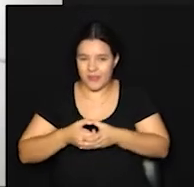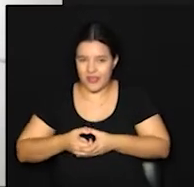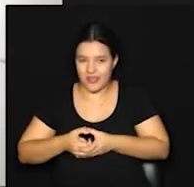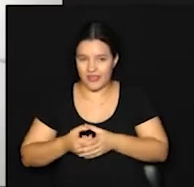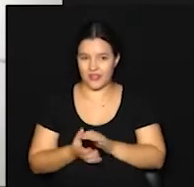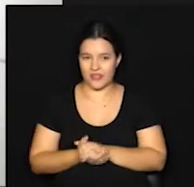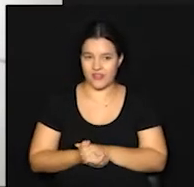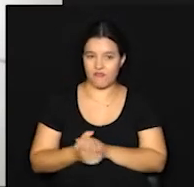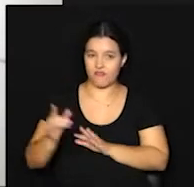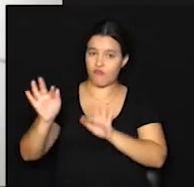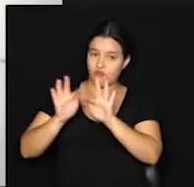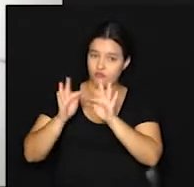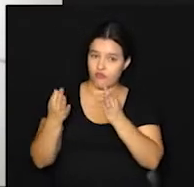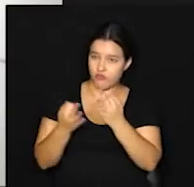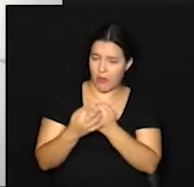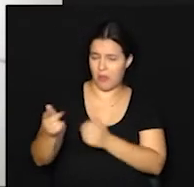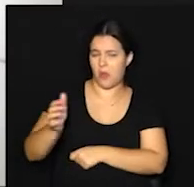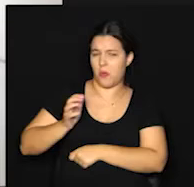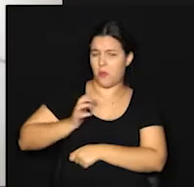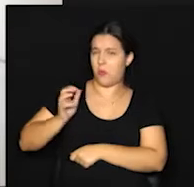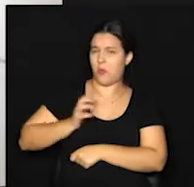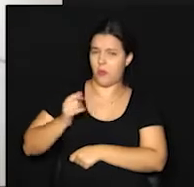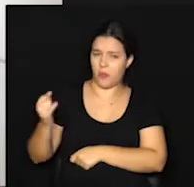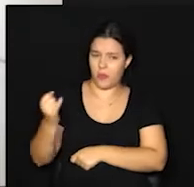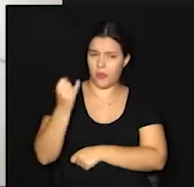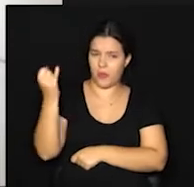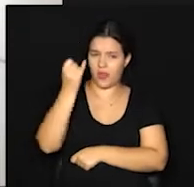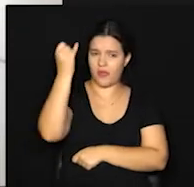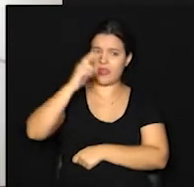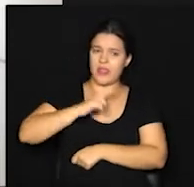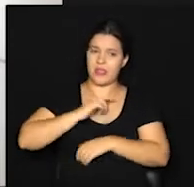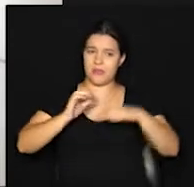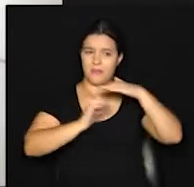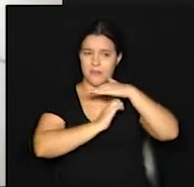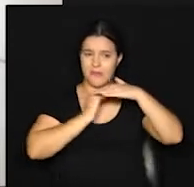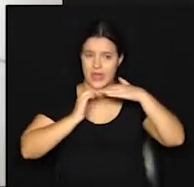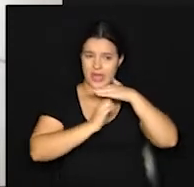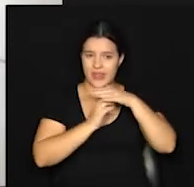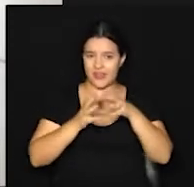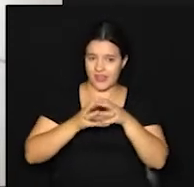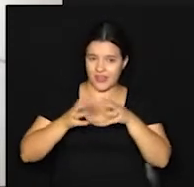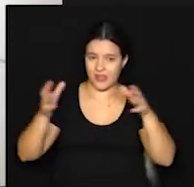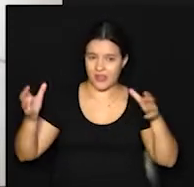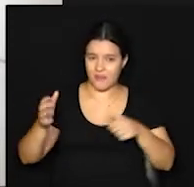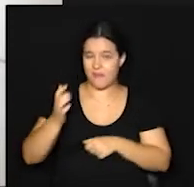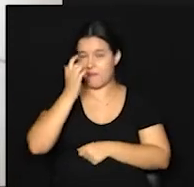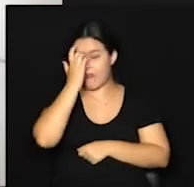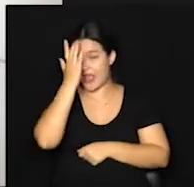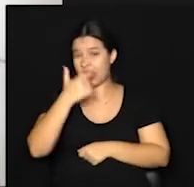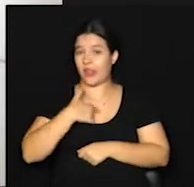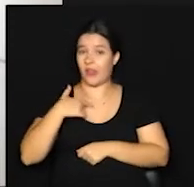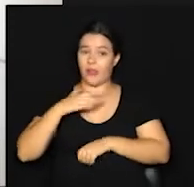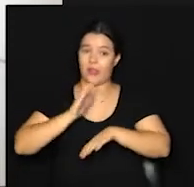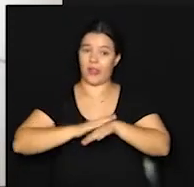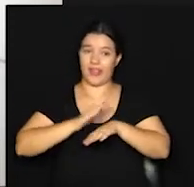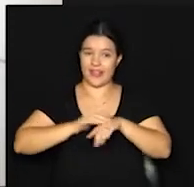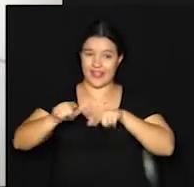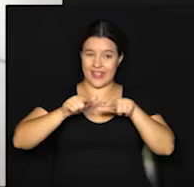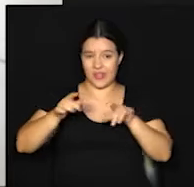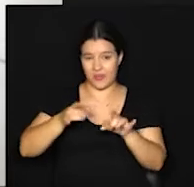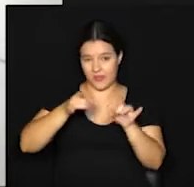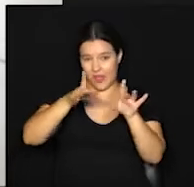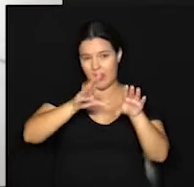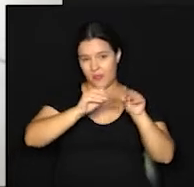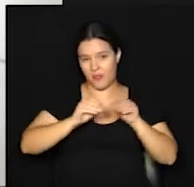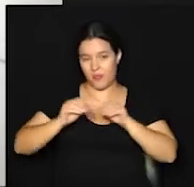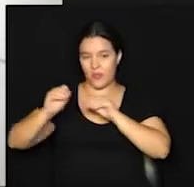Ele era de uma família importante e ele tinha uma empresa grande e era mais fácil eu sair da onde eu estava para ir até onde